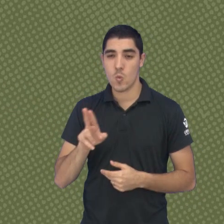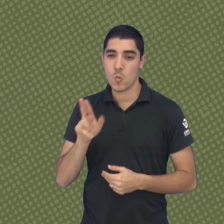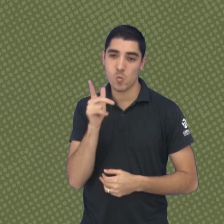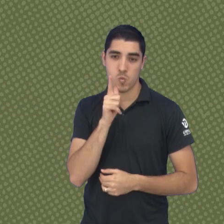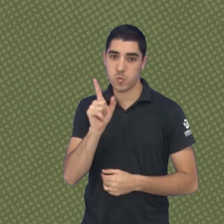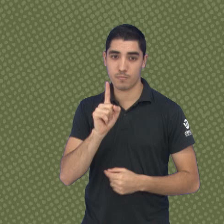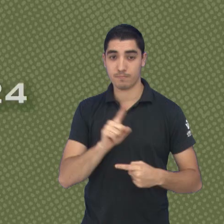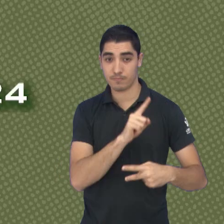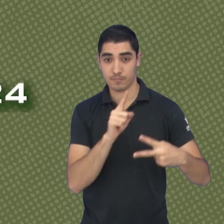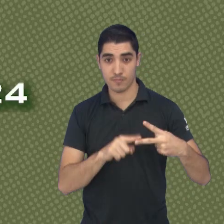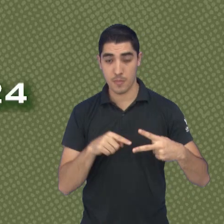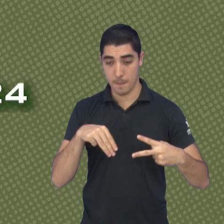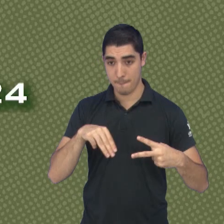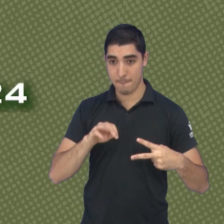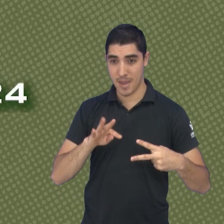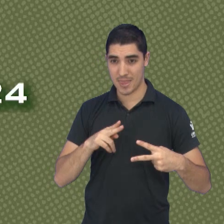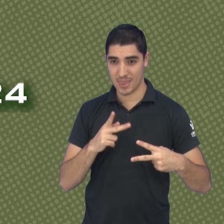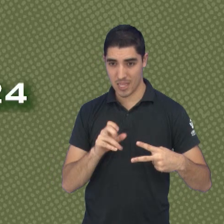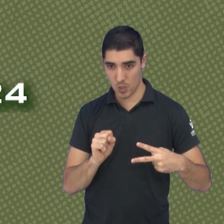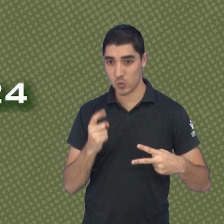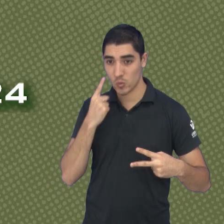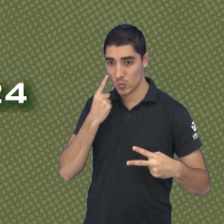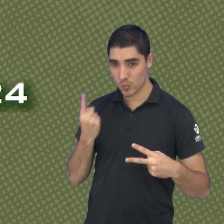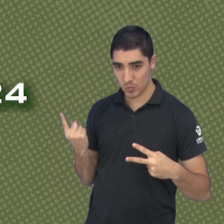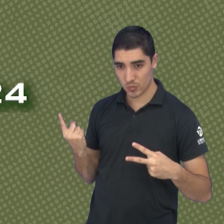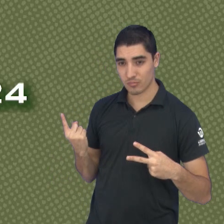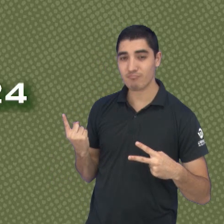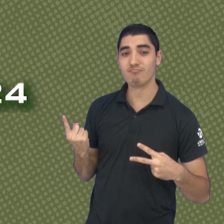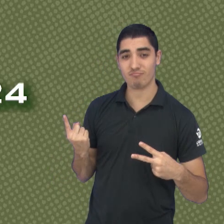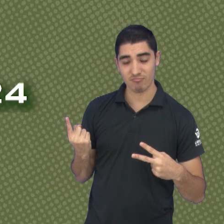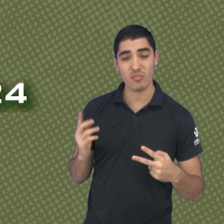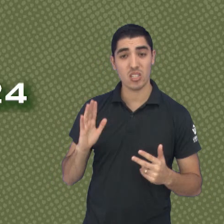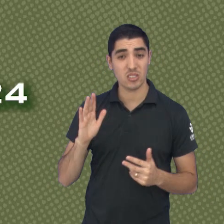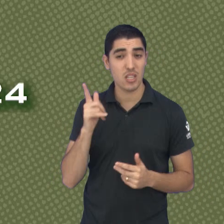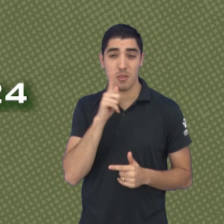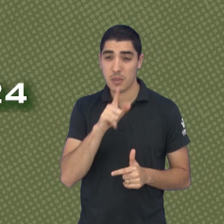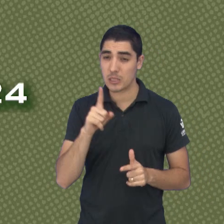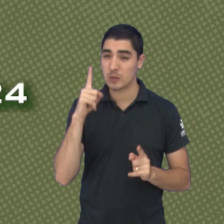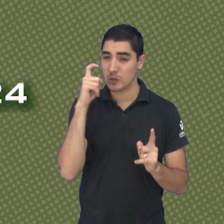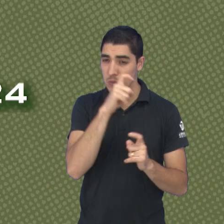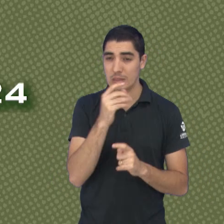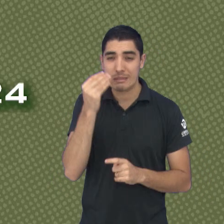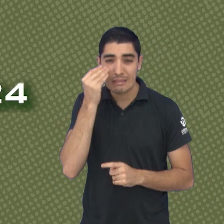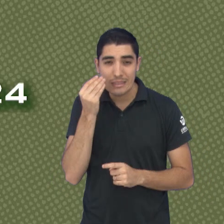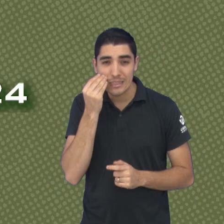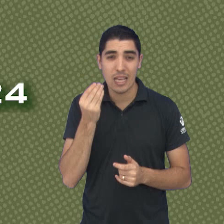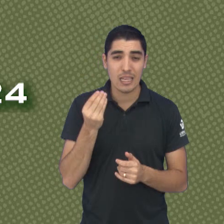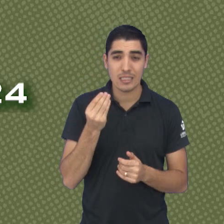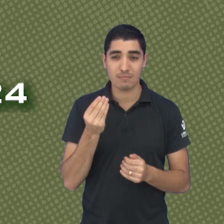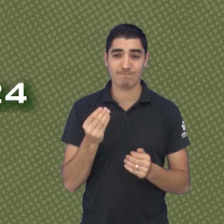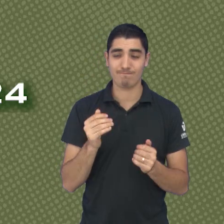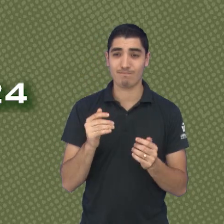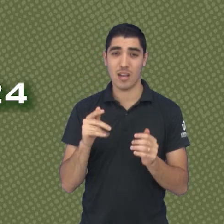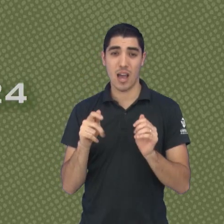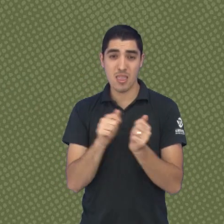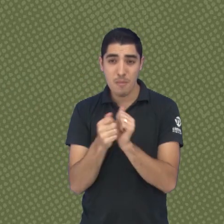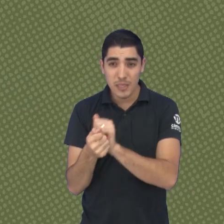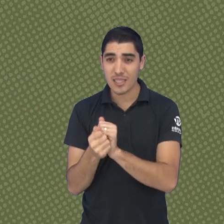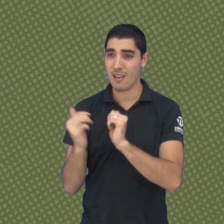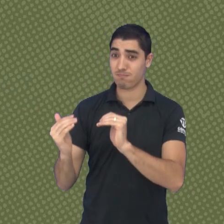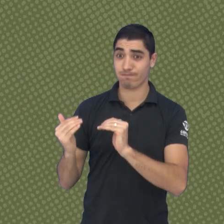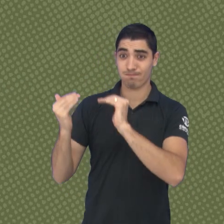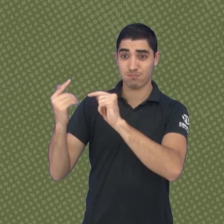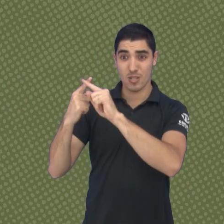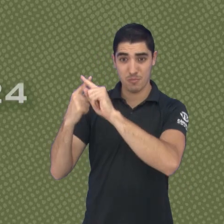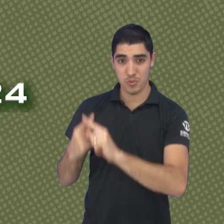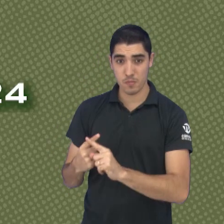O zagueiro Matheus Abreu perdeu espaço e teve dificuldades de se adaptar ao nível da competição.